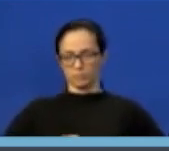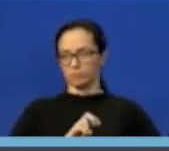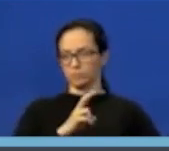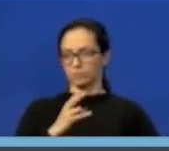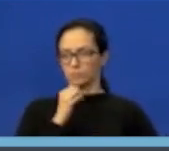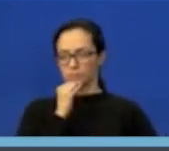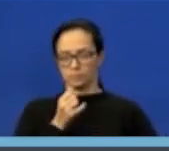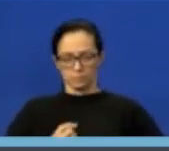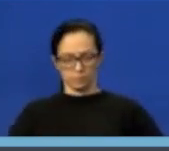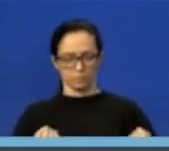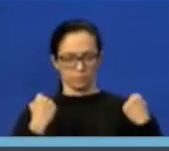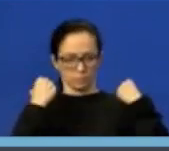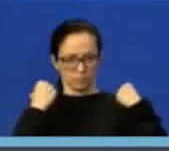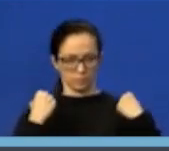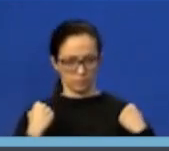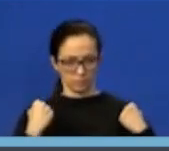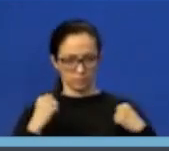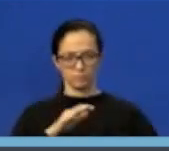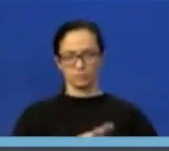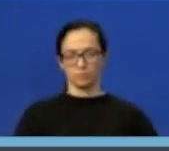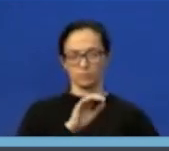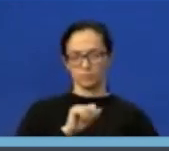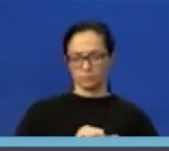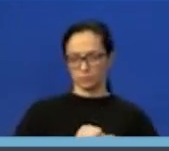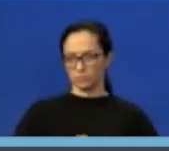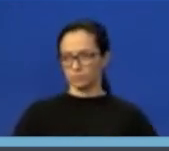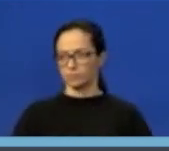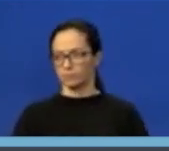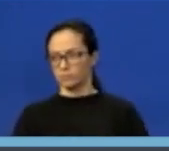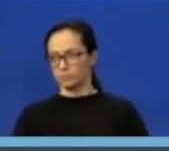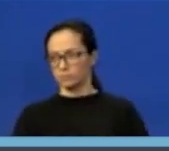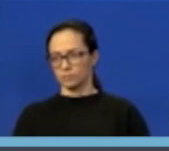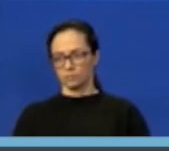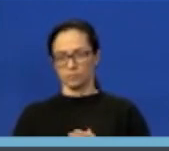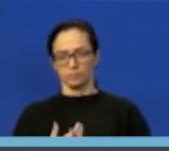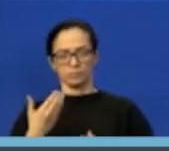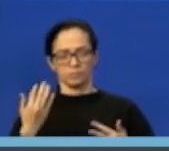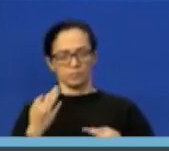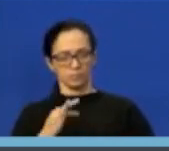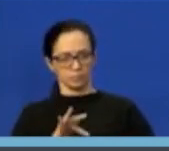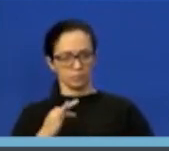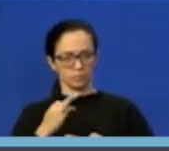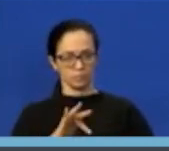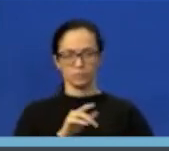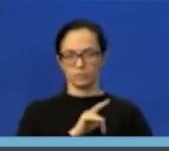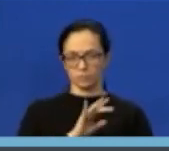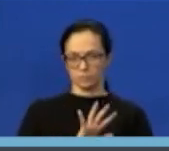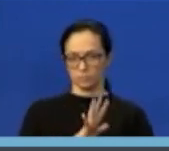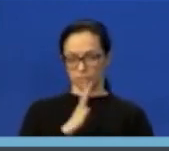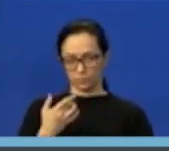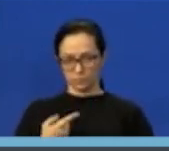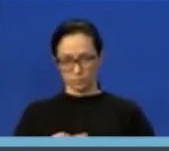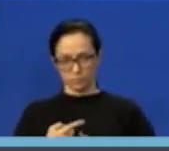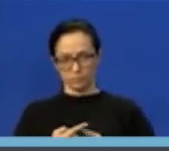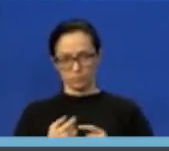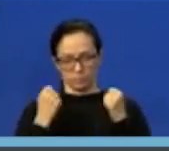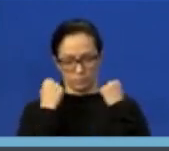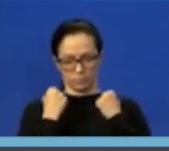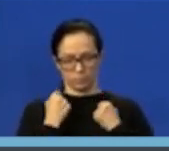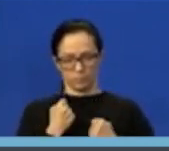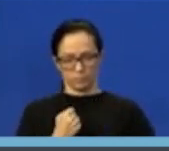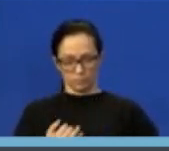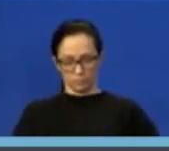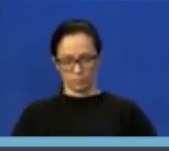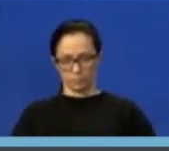com peso, com exercícios de membro superior, elas podem fazer com que ocorra uma pressão frequente e